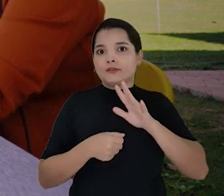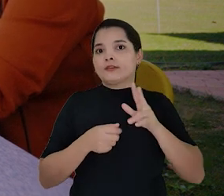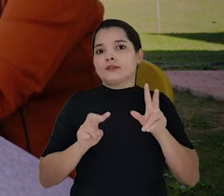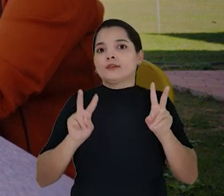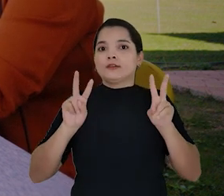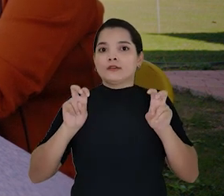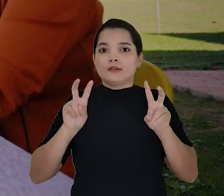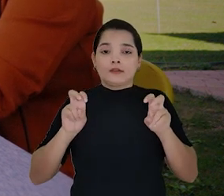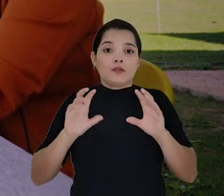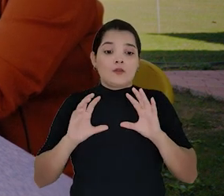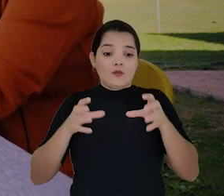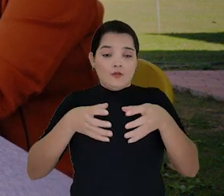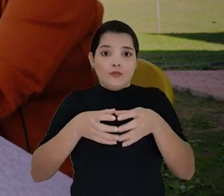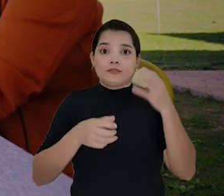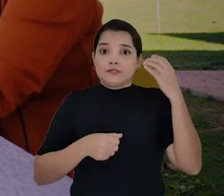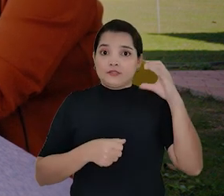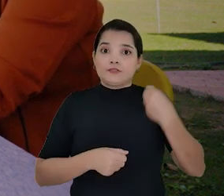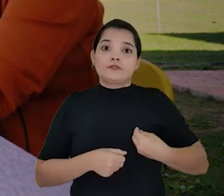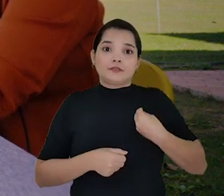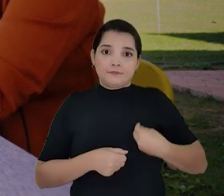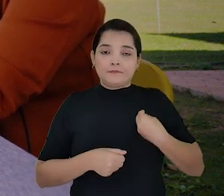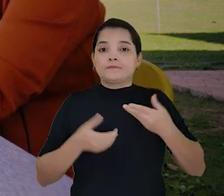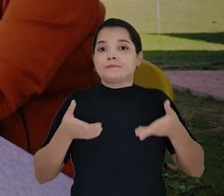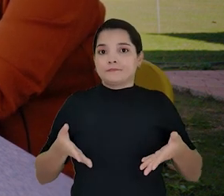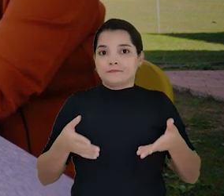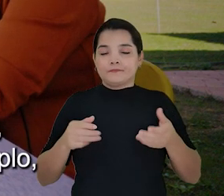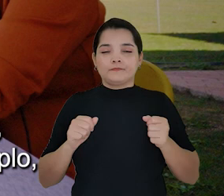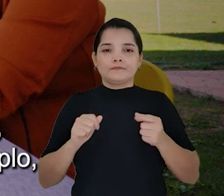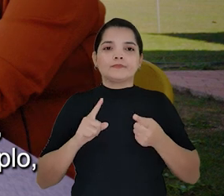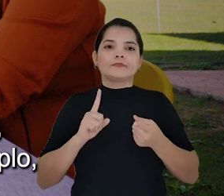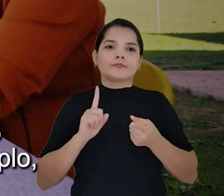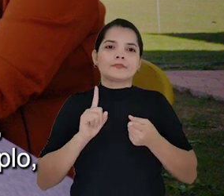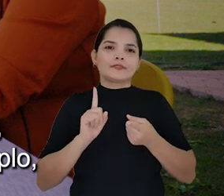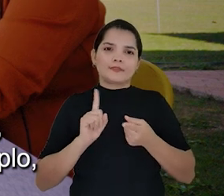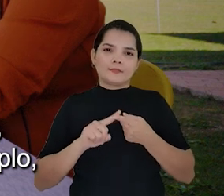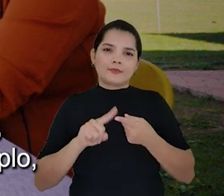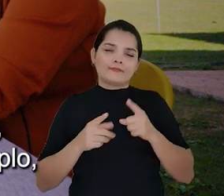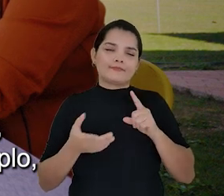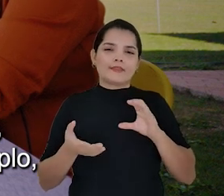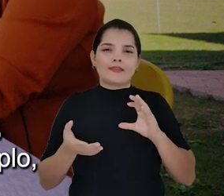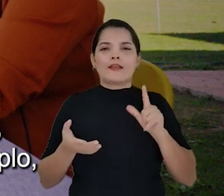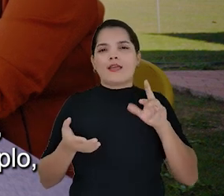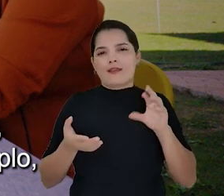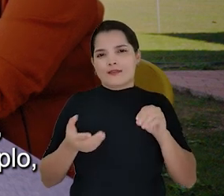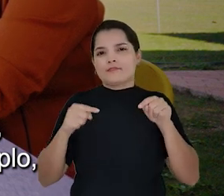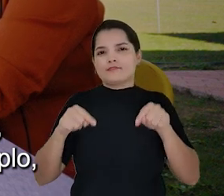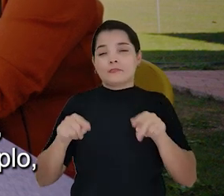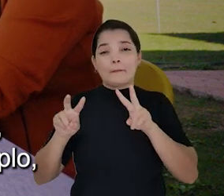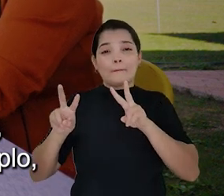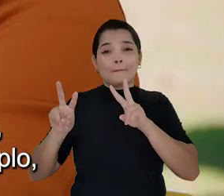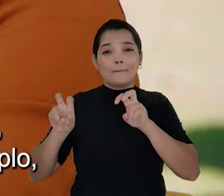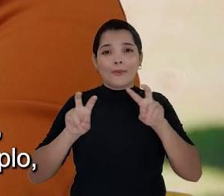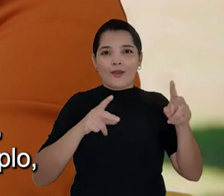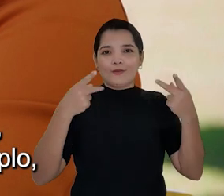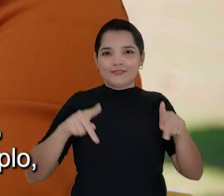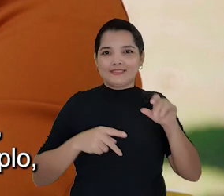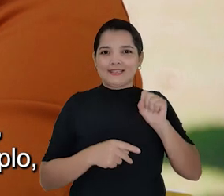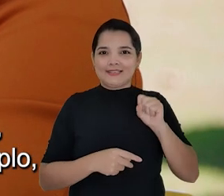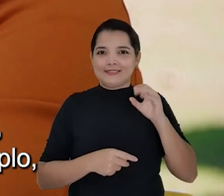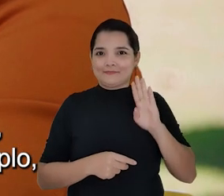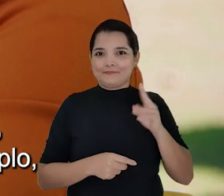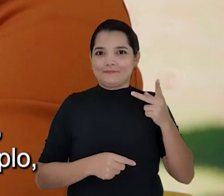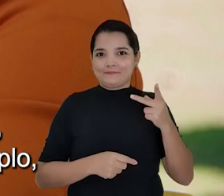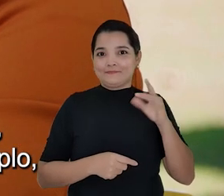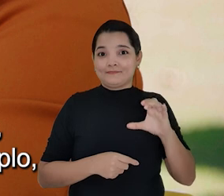em relação à comunidade científica presente e claro que as pautas da sbpc elas são bem diversas